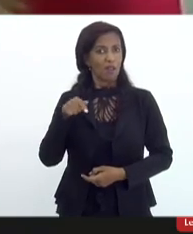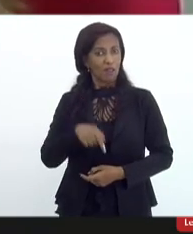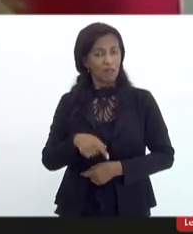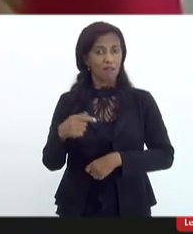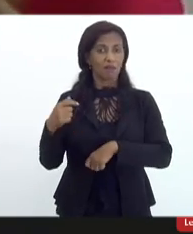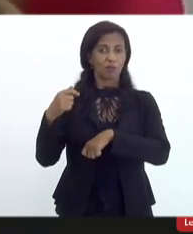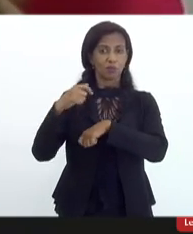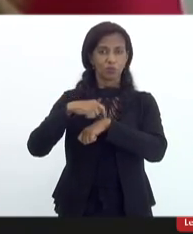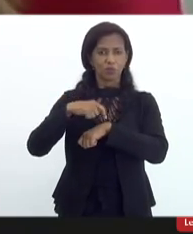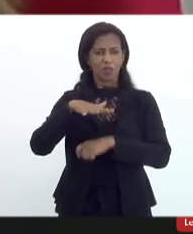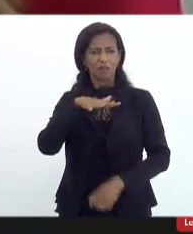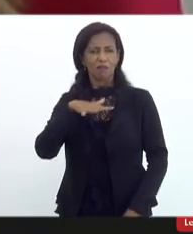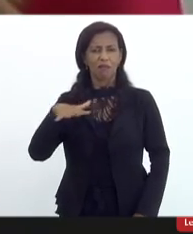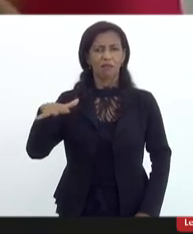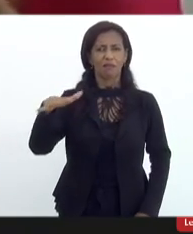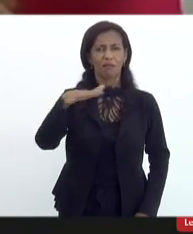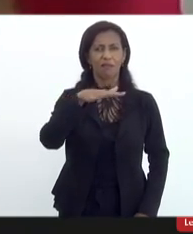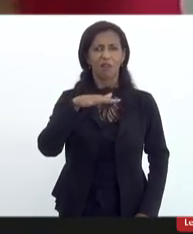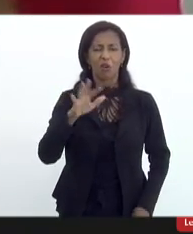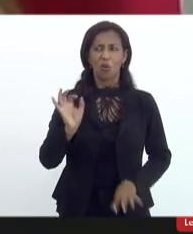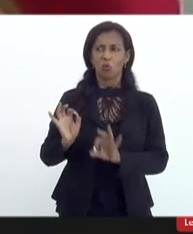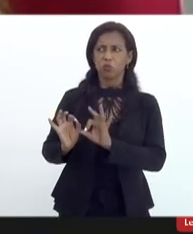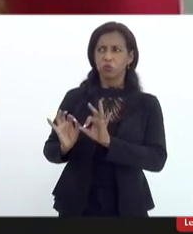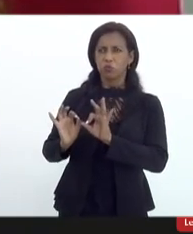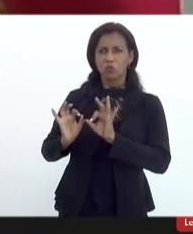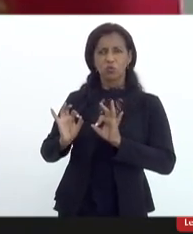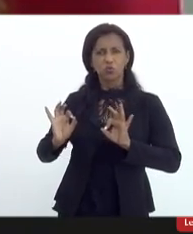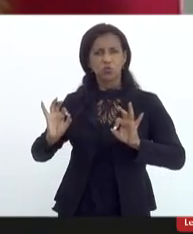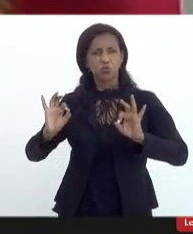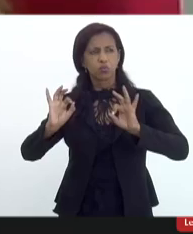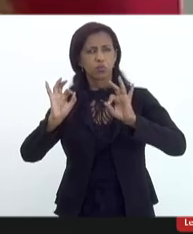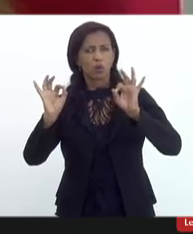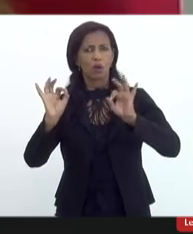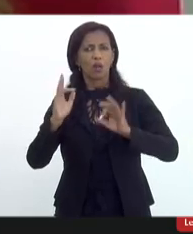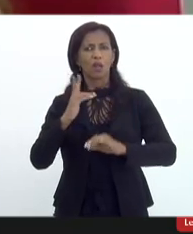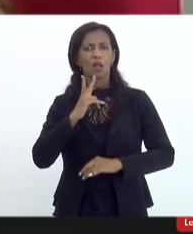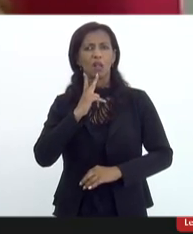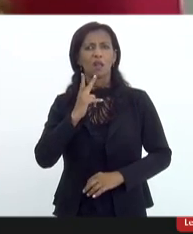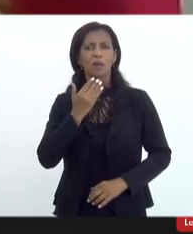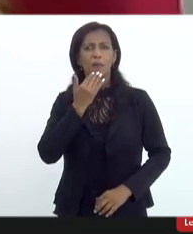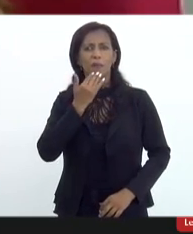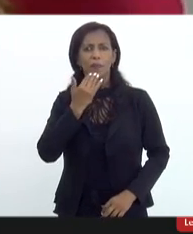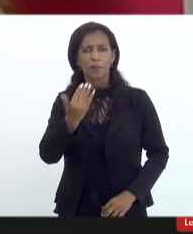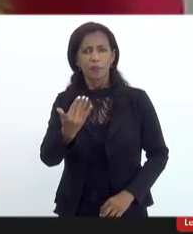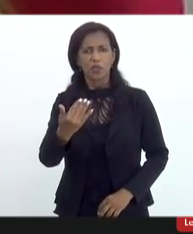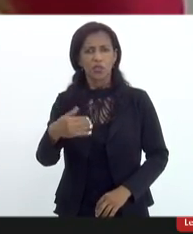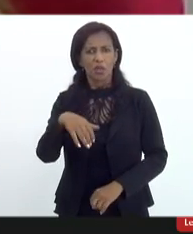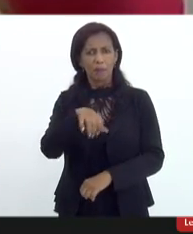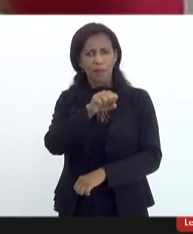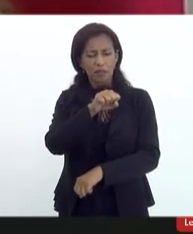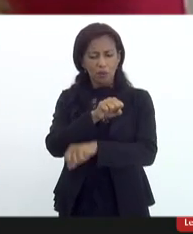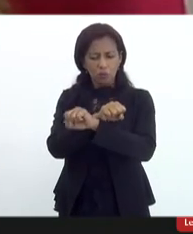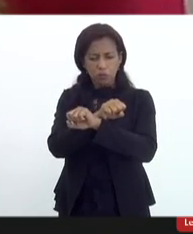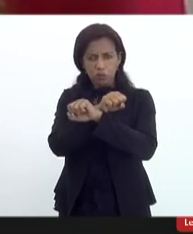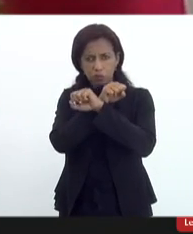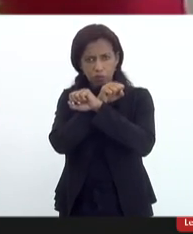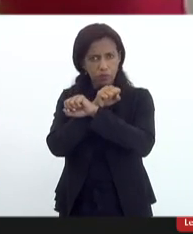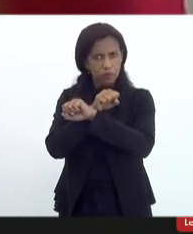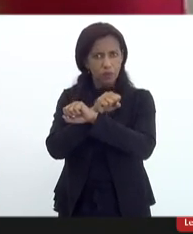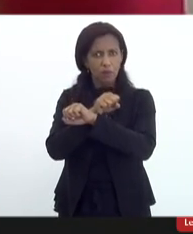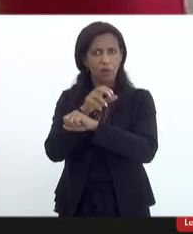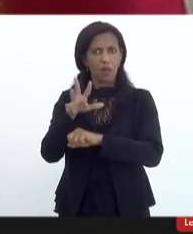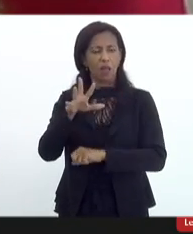naquele ambiente formal, ela fez questão de pedir a benção aos seus ancestrais, né? Então, eu